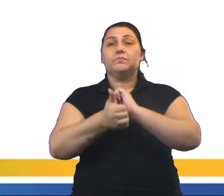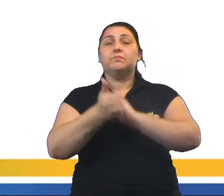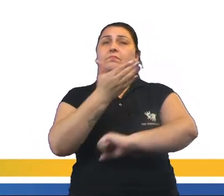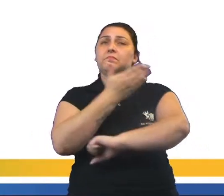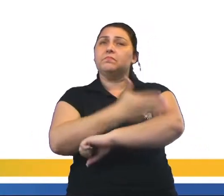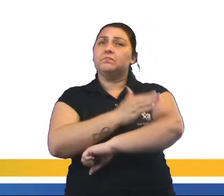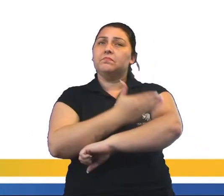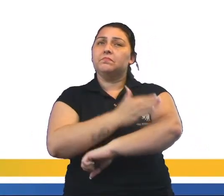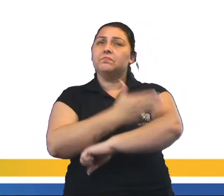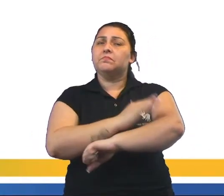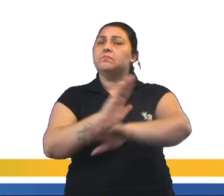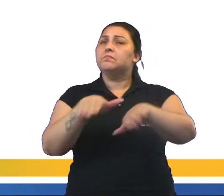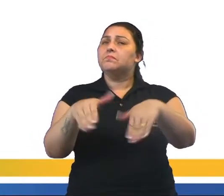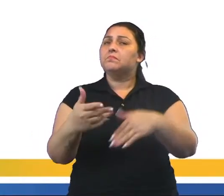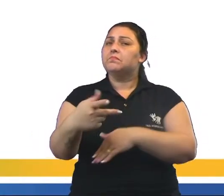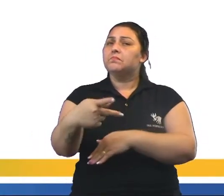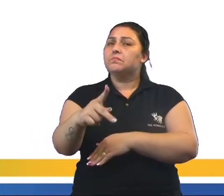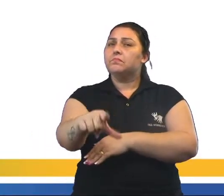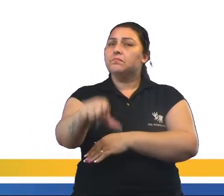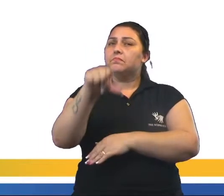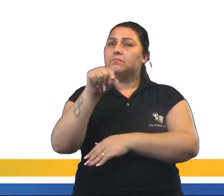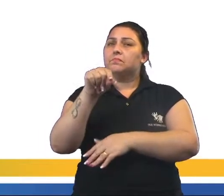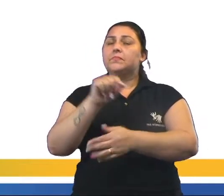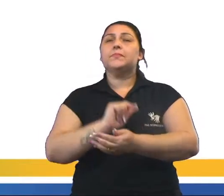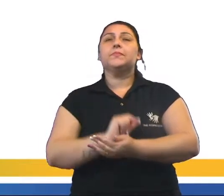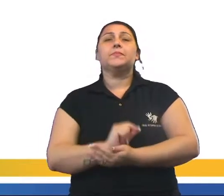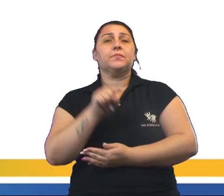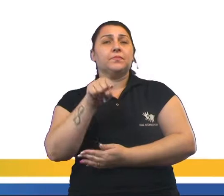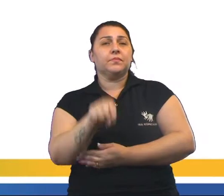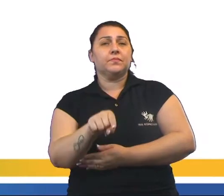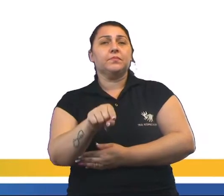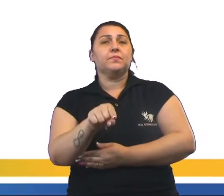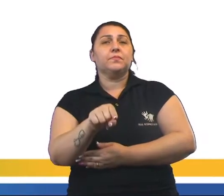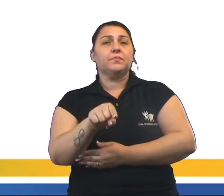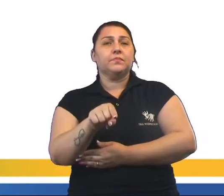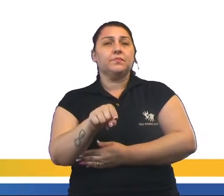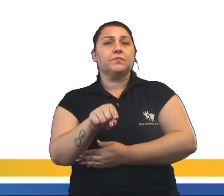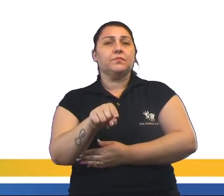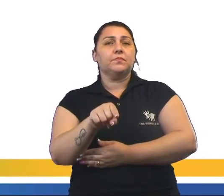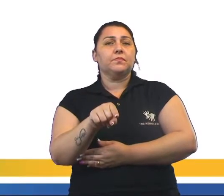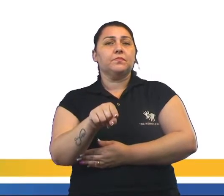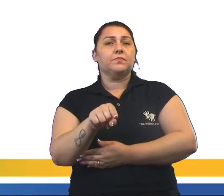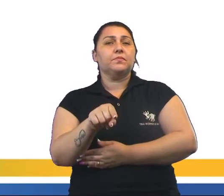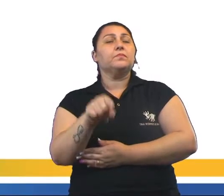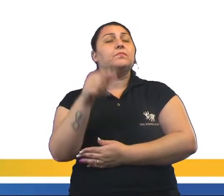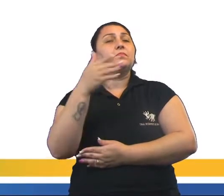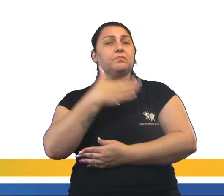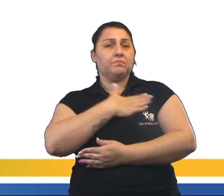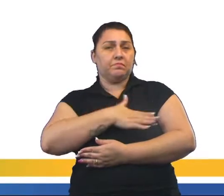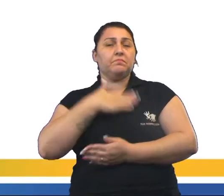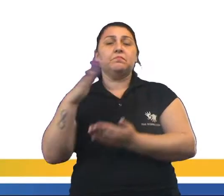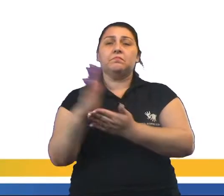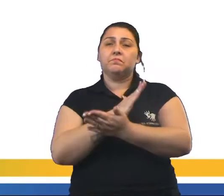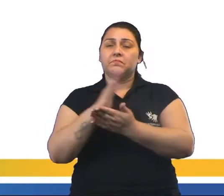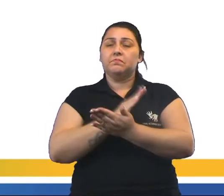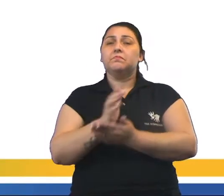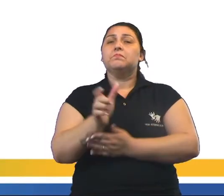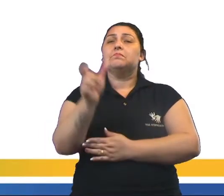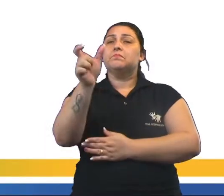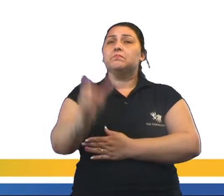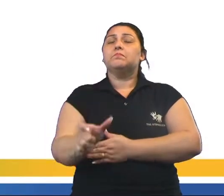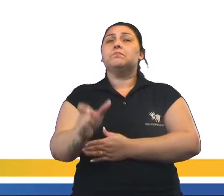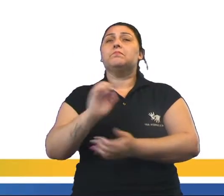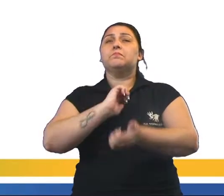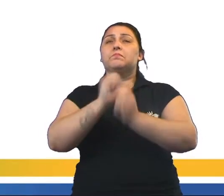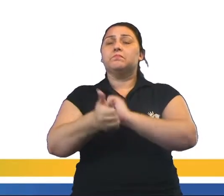eles praticam, qual é o seu preferido? Você é fã de algum desses atletas? Esses atletas